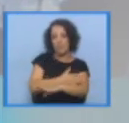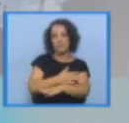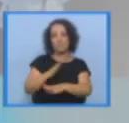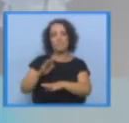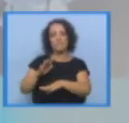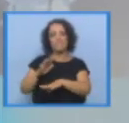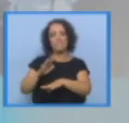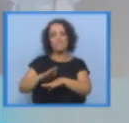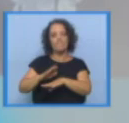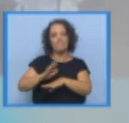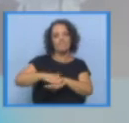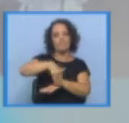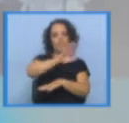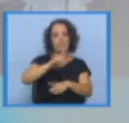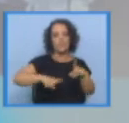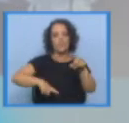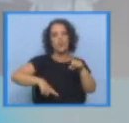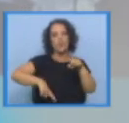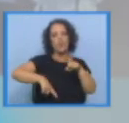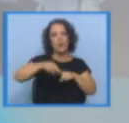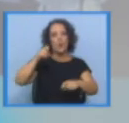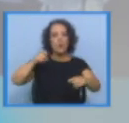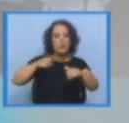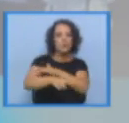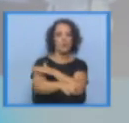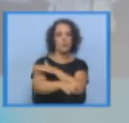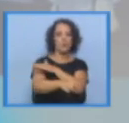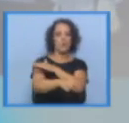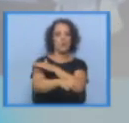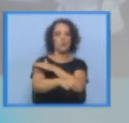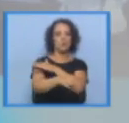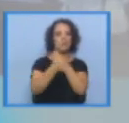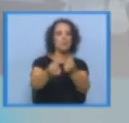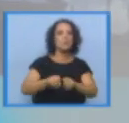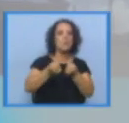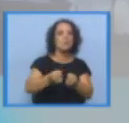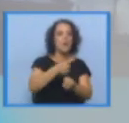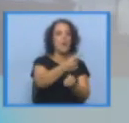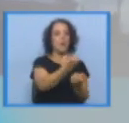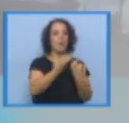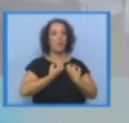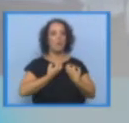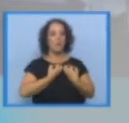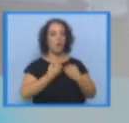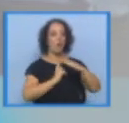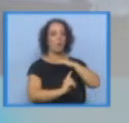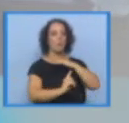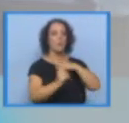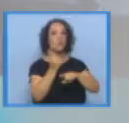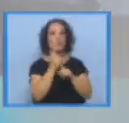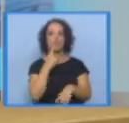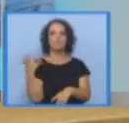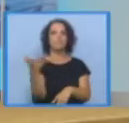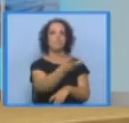Brasil, os refugiados, onde não conseguem também encontrar situações de acolhimento, porque são muitos. É verdade. Na